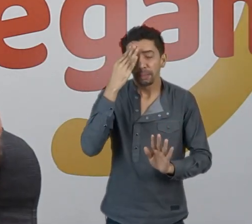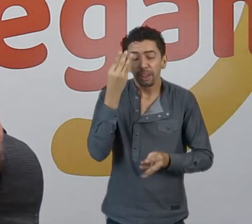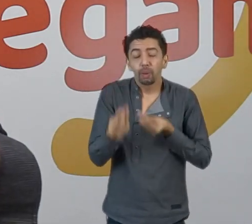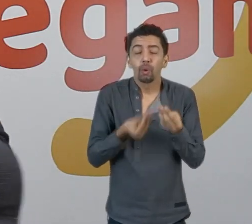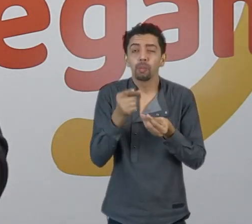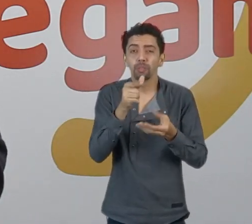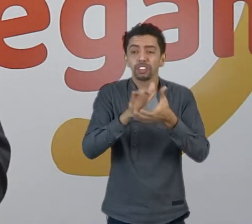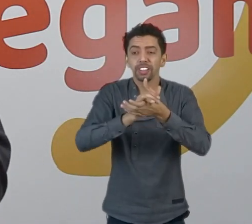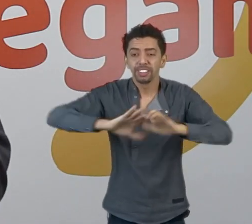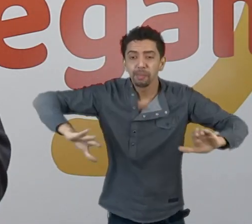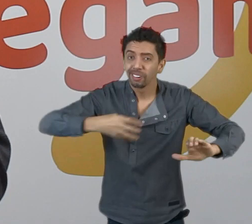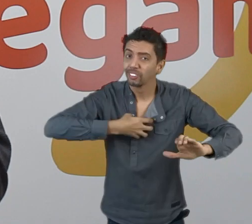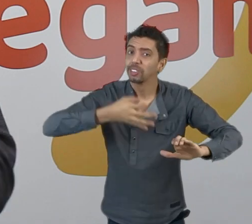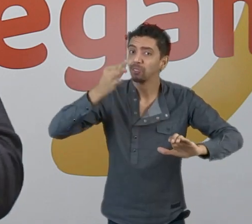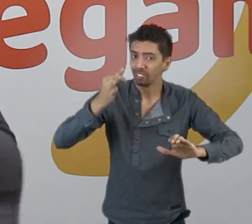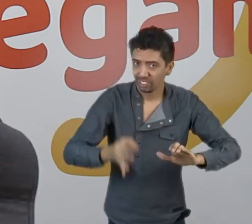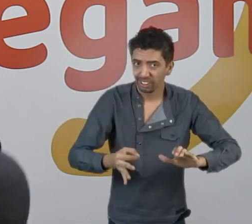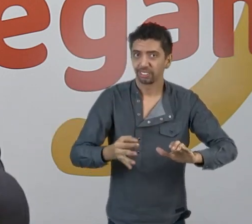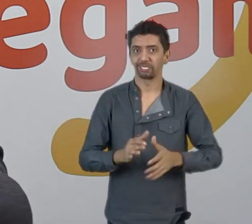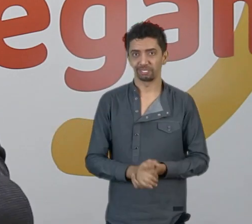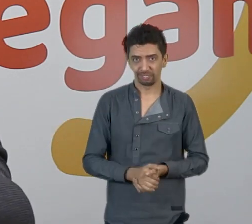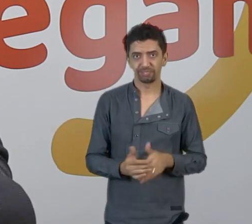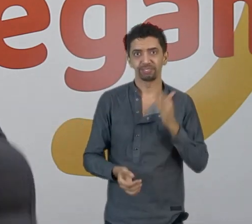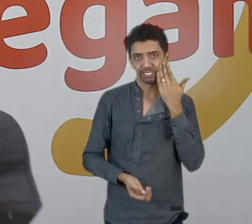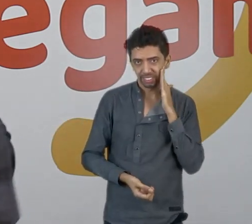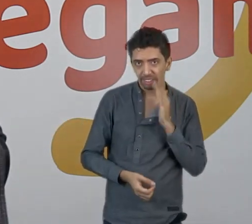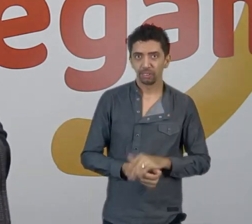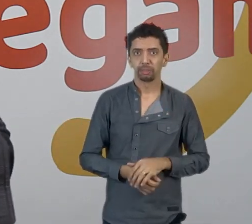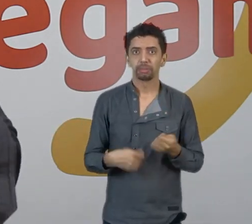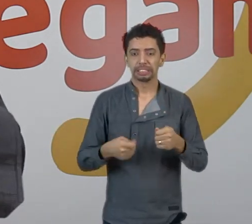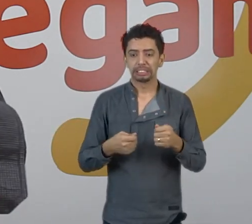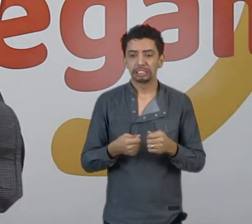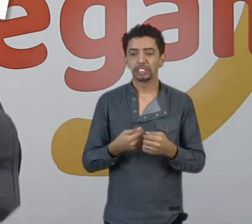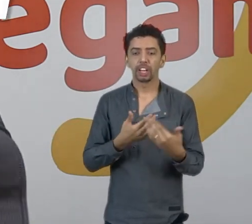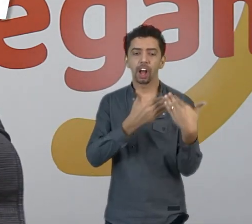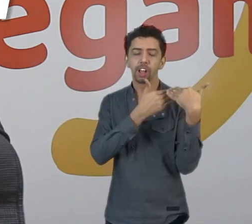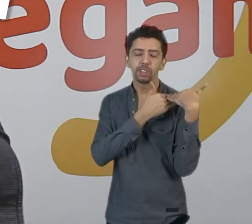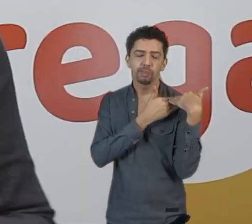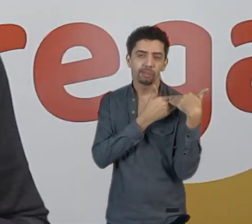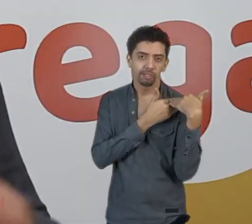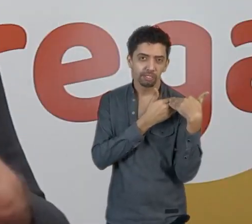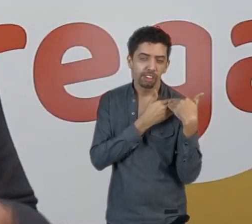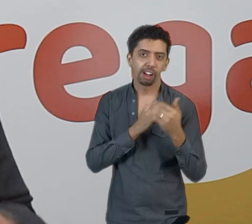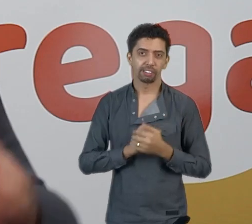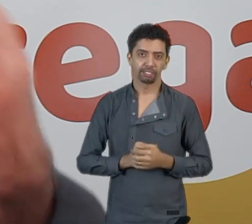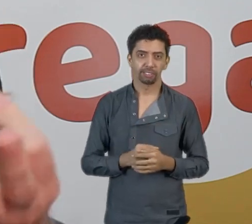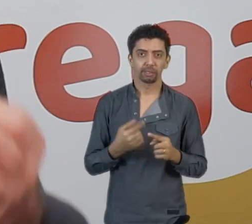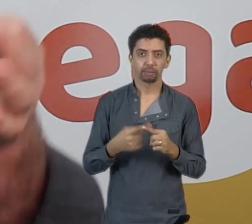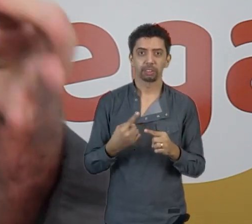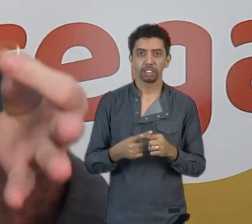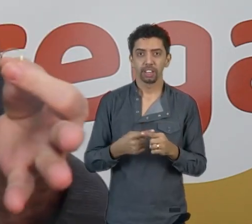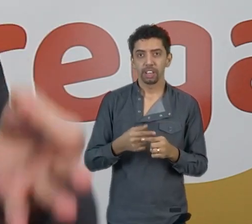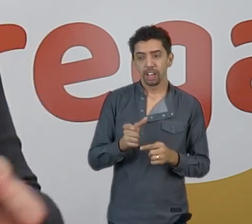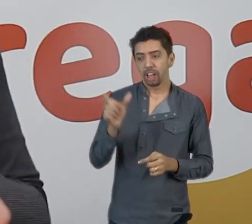desfaz esse o demônio esta união de uma forma responsável ou de um